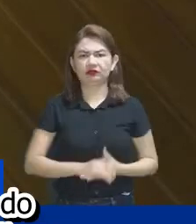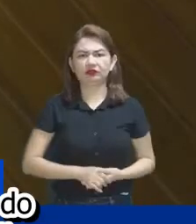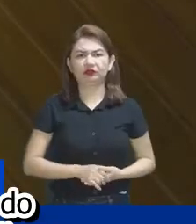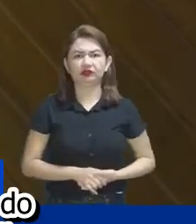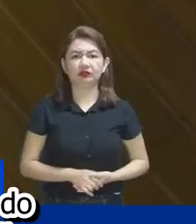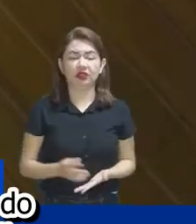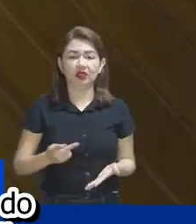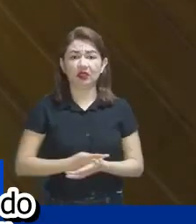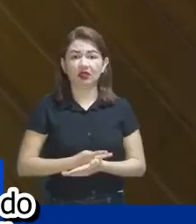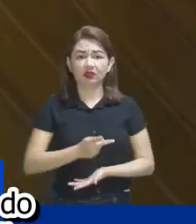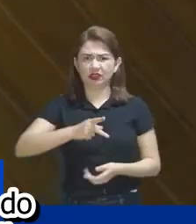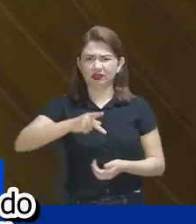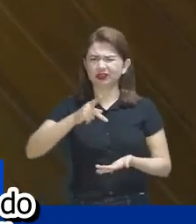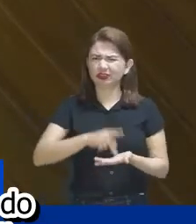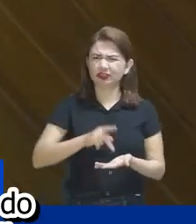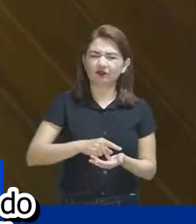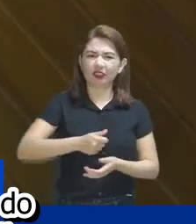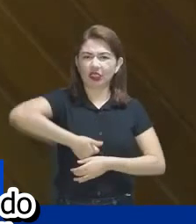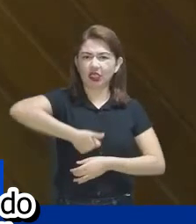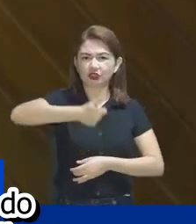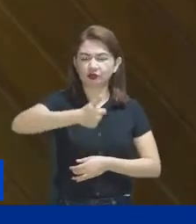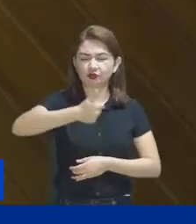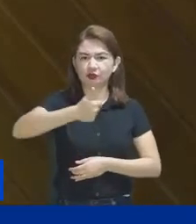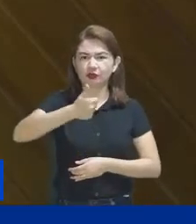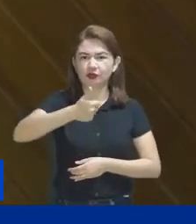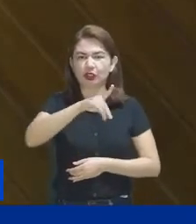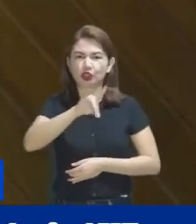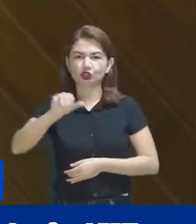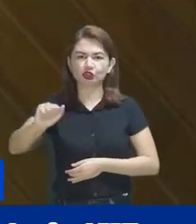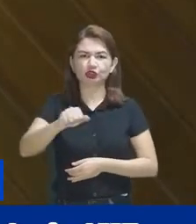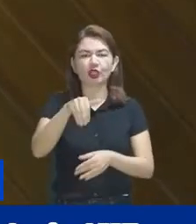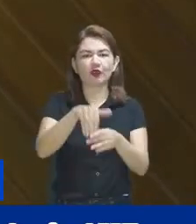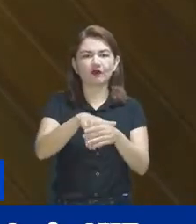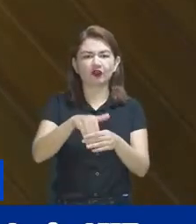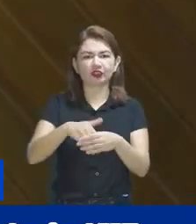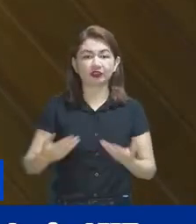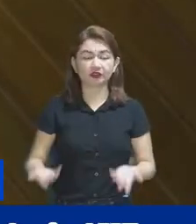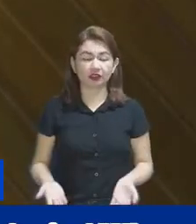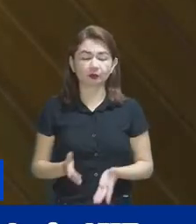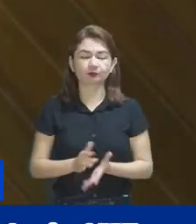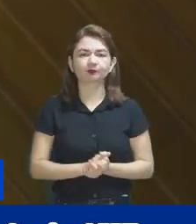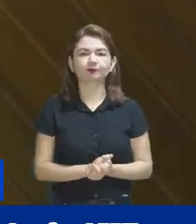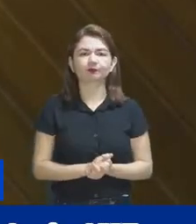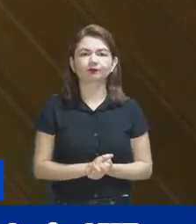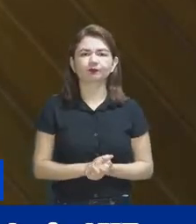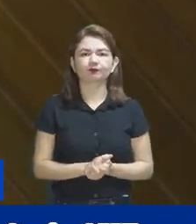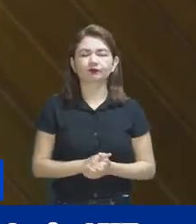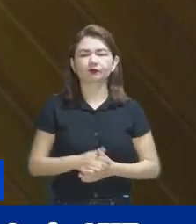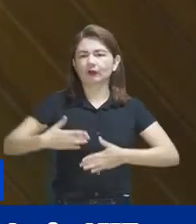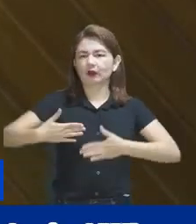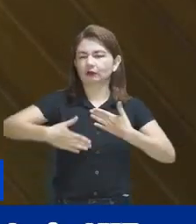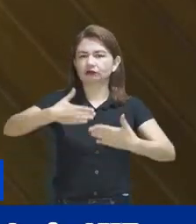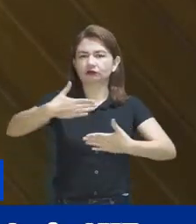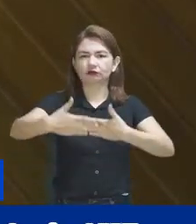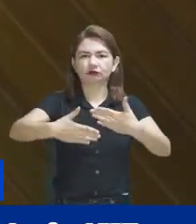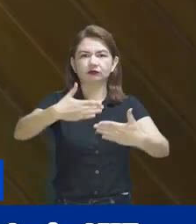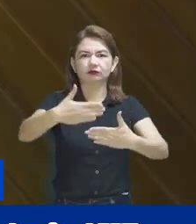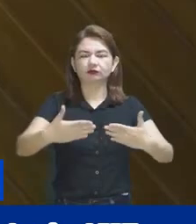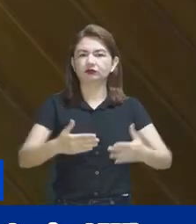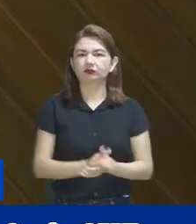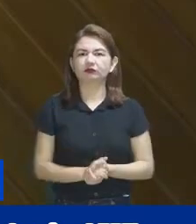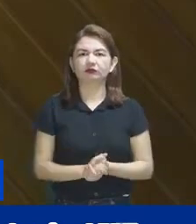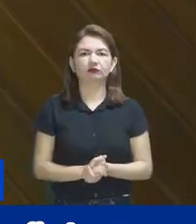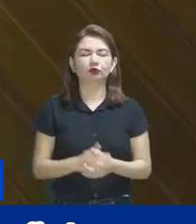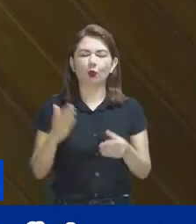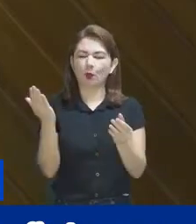que aconteceu no dia do primeiro turno das eleições. E aqui, Excelência, durante toda a instrução processual, seja